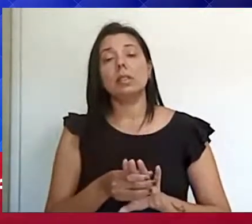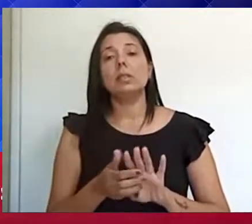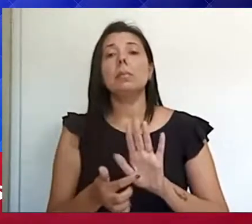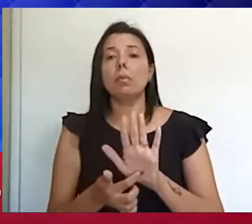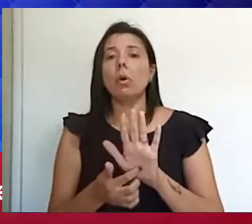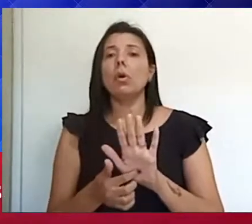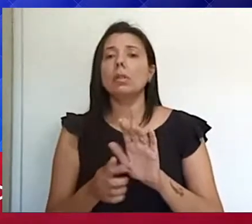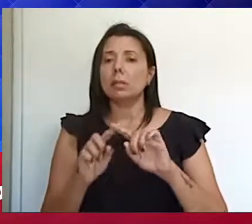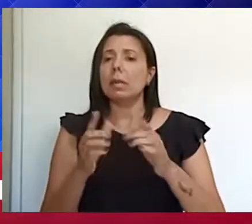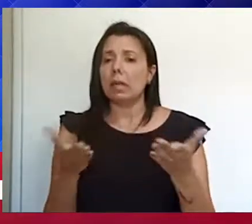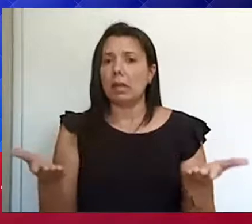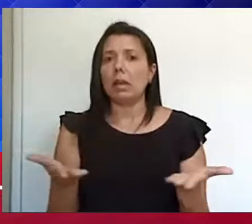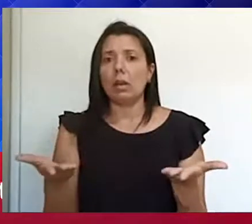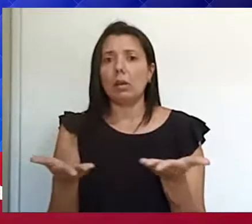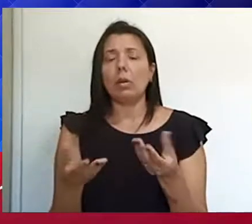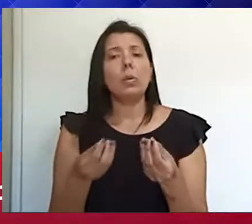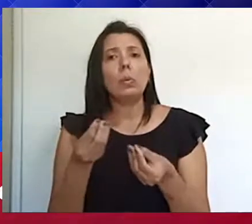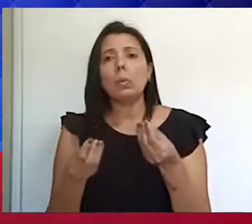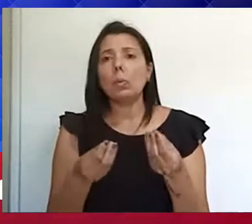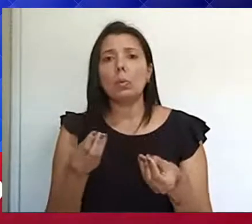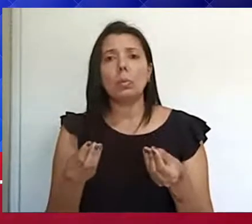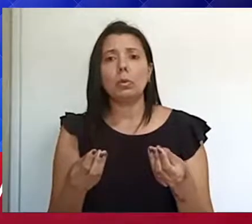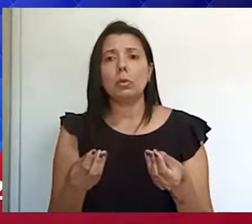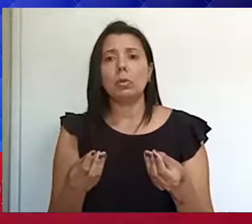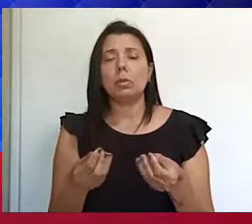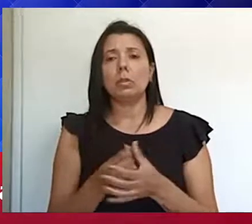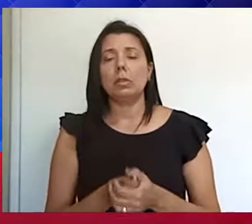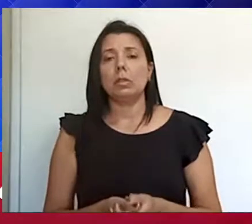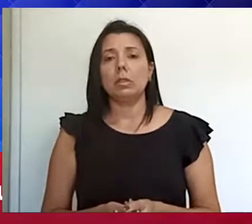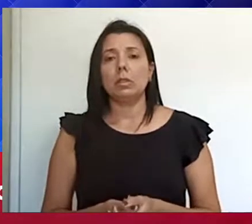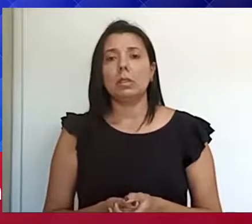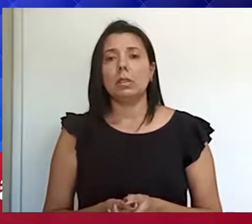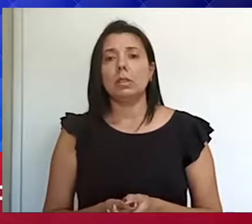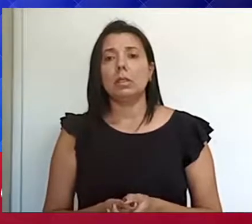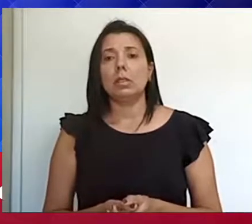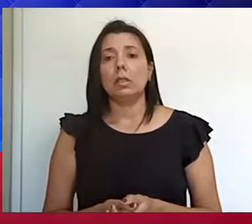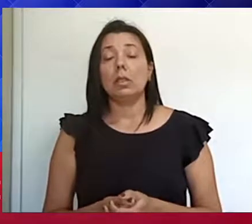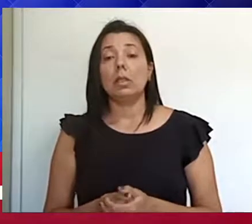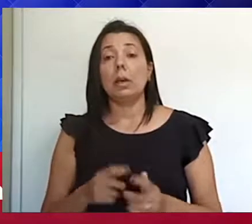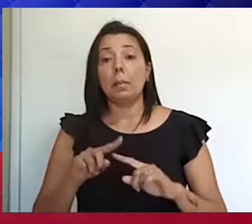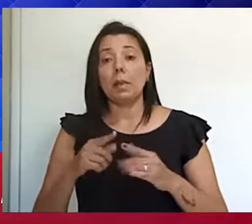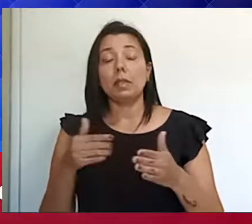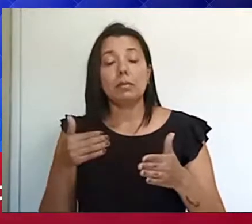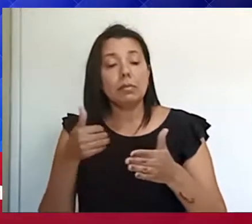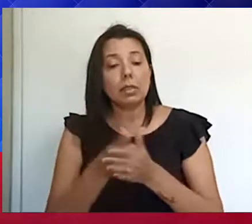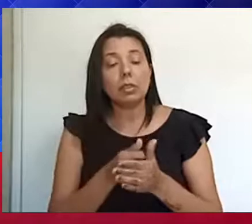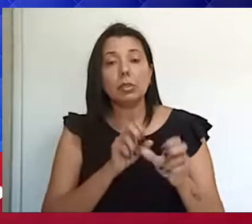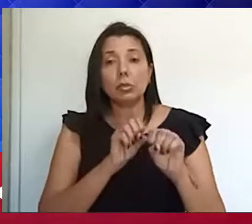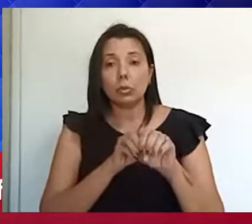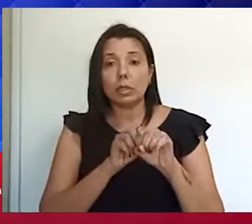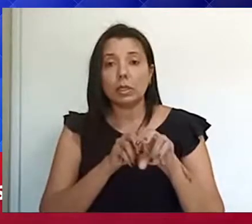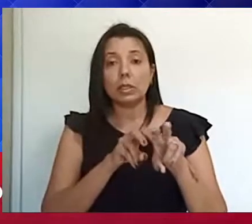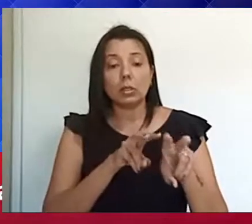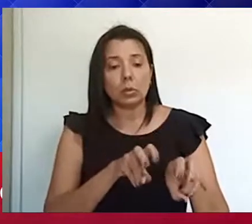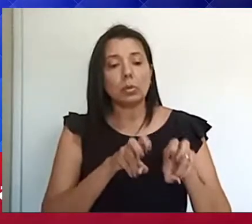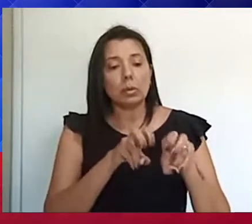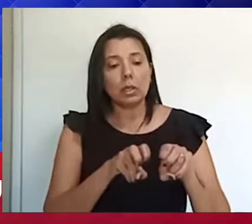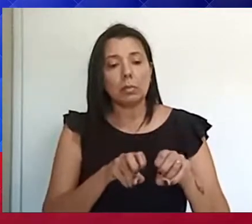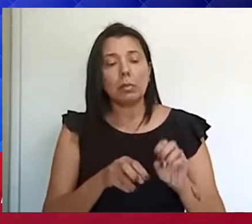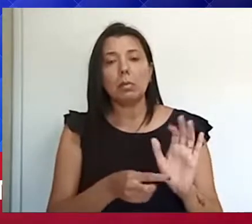agora, e como é isso ainda mais latente com a educação do campo? Assim, eu queria que a senhora trouxesse um pouco